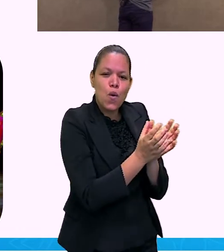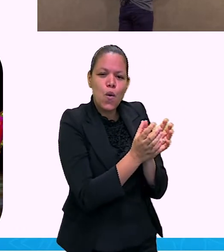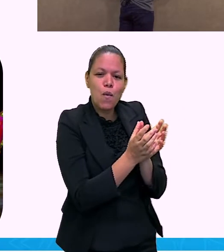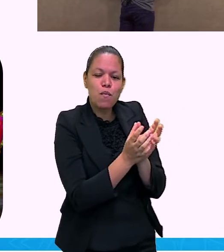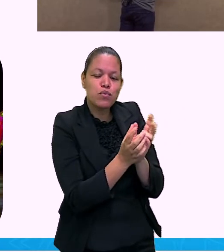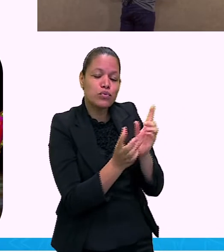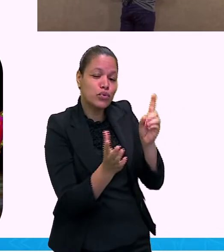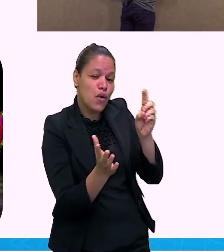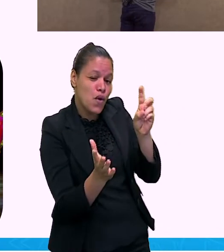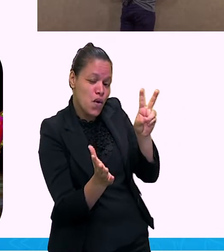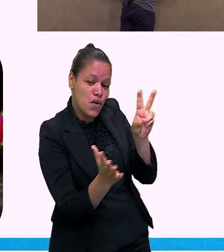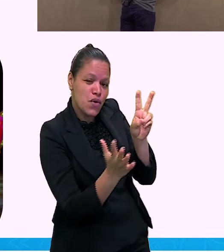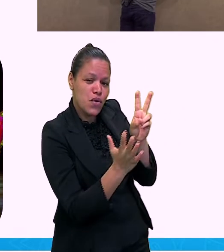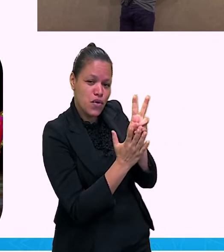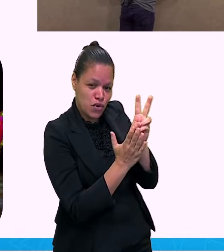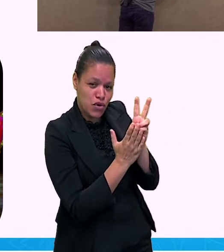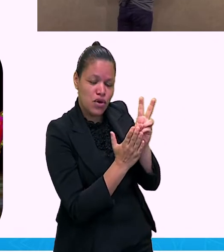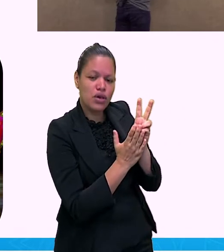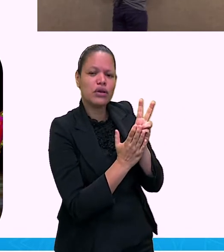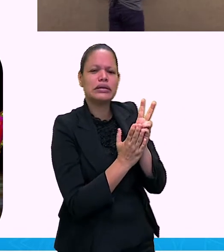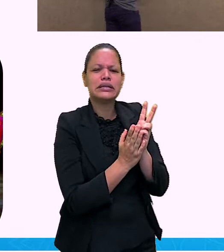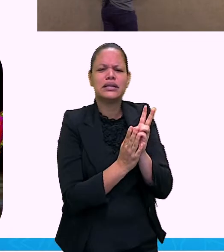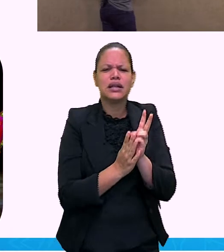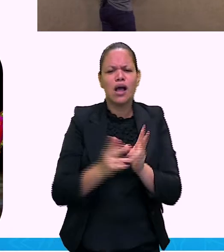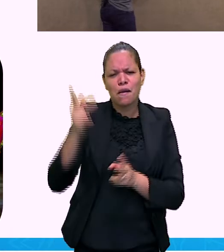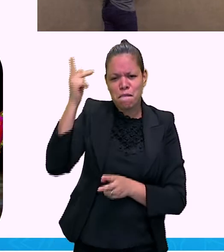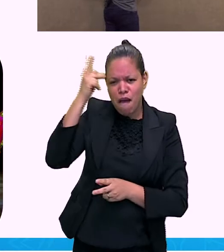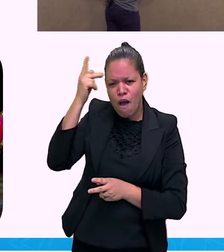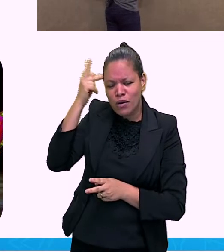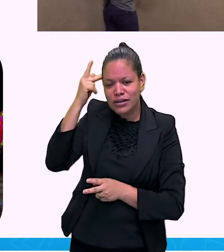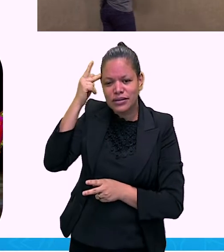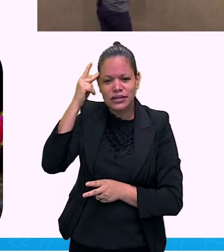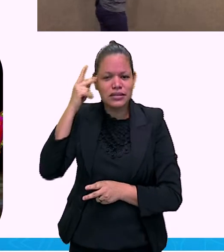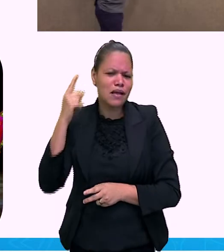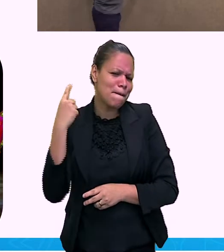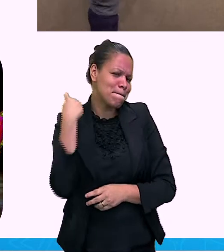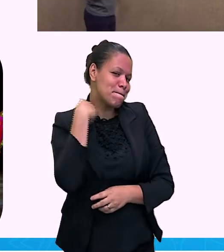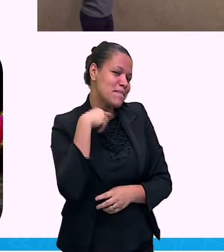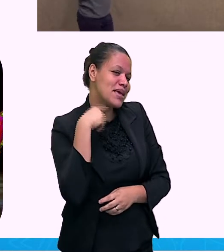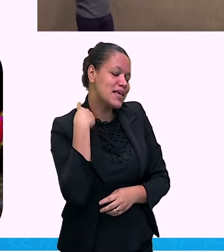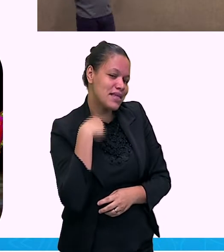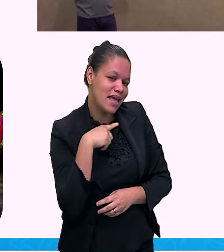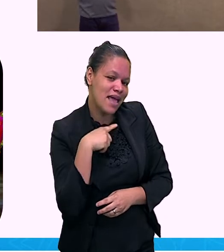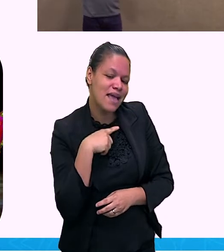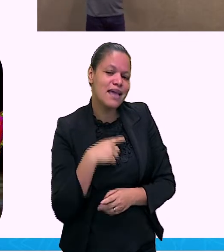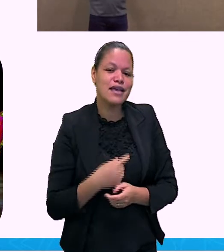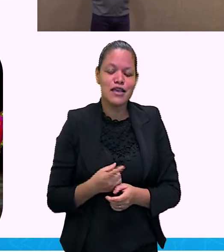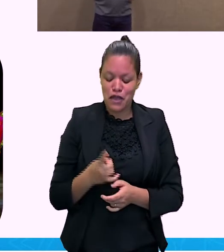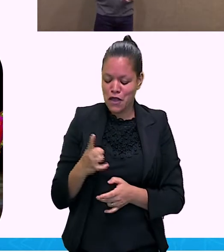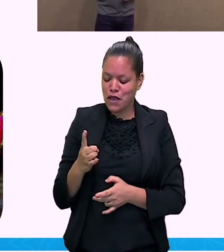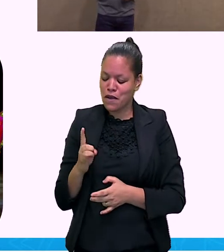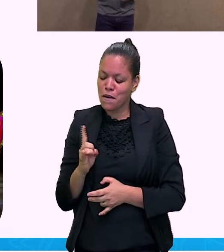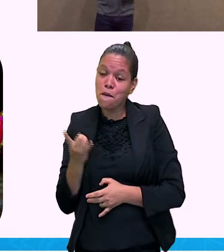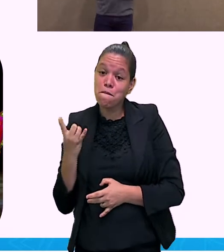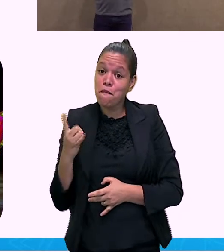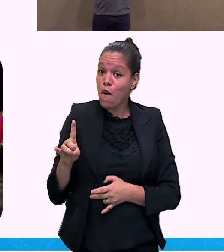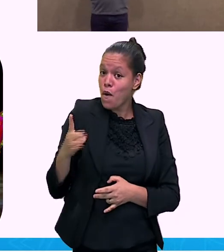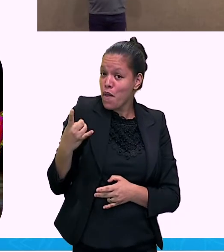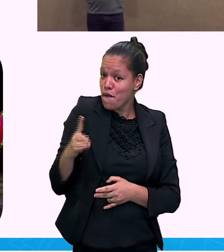mineiros, gaúchos, bolivianos e paraguaios. Então percebam que todas essas